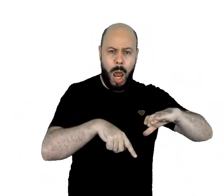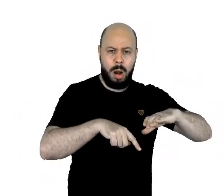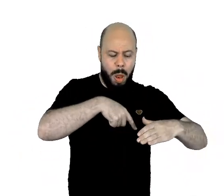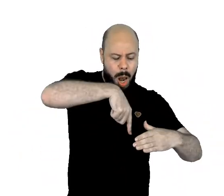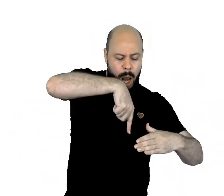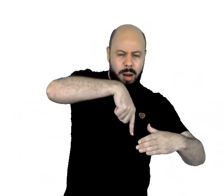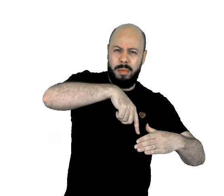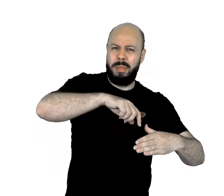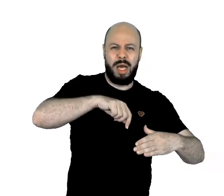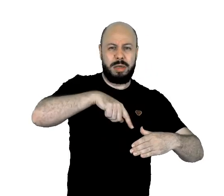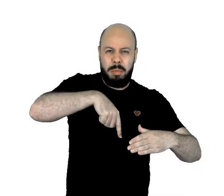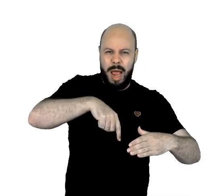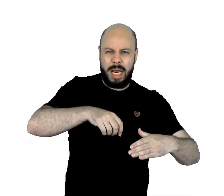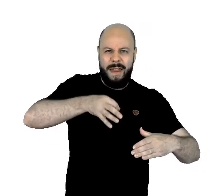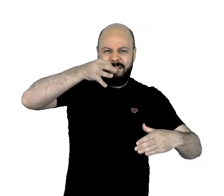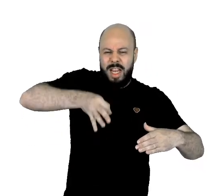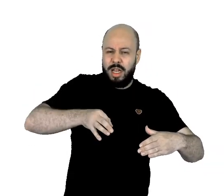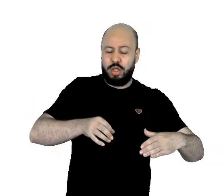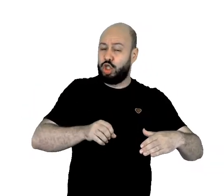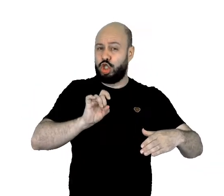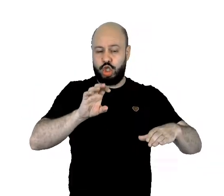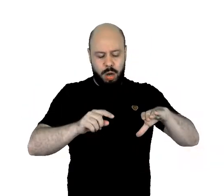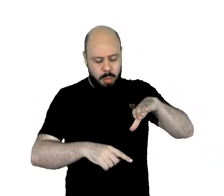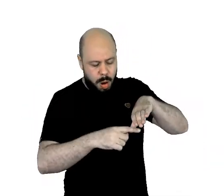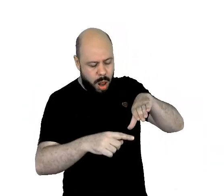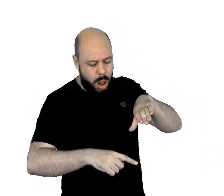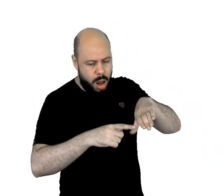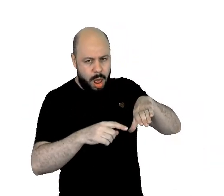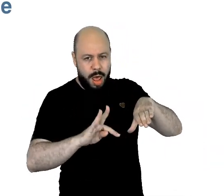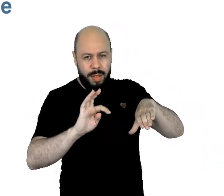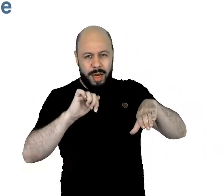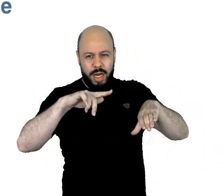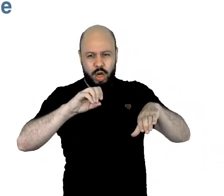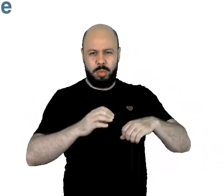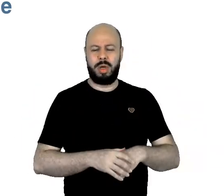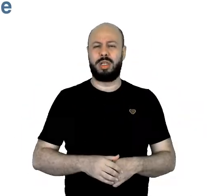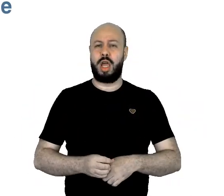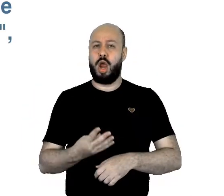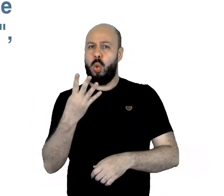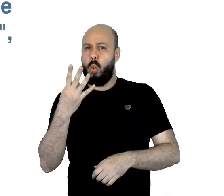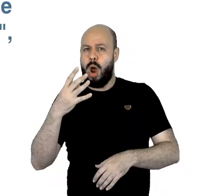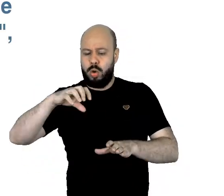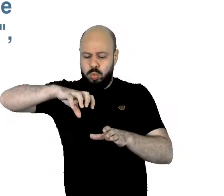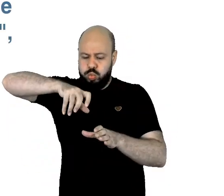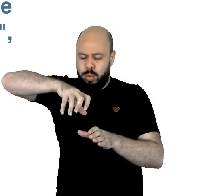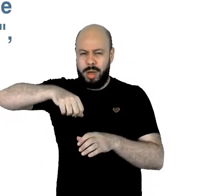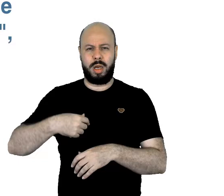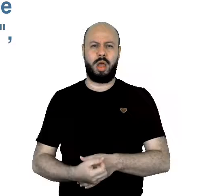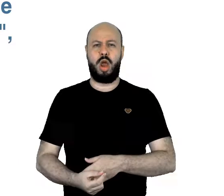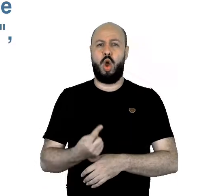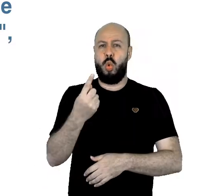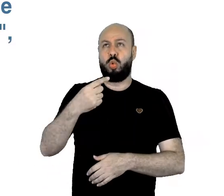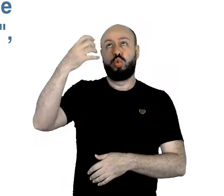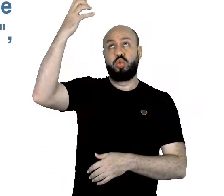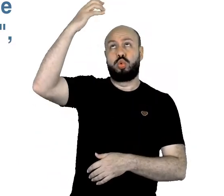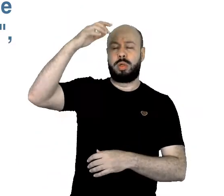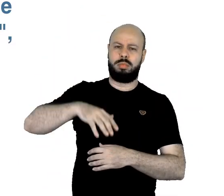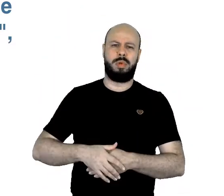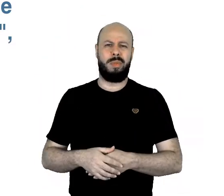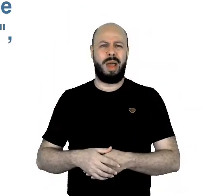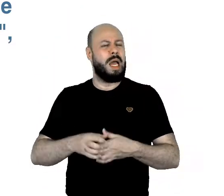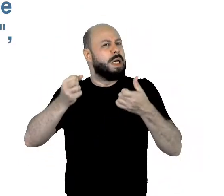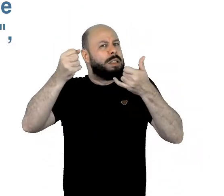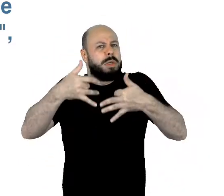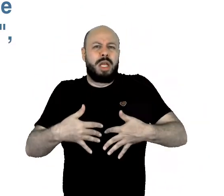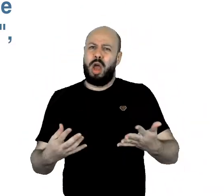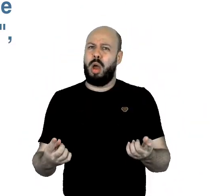temos máquina de lavar em casa. A gente tem 4 torneiras e um chuveiro. Não tem explicação para